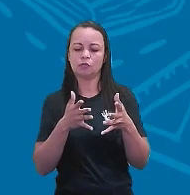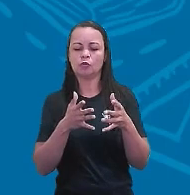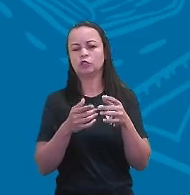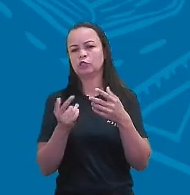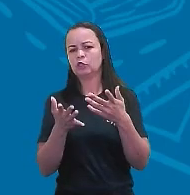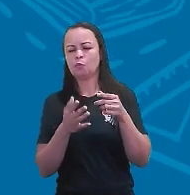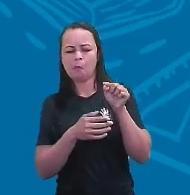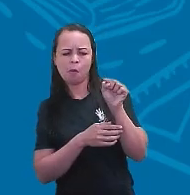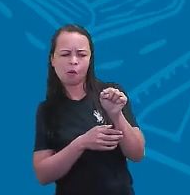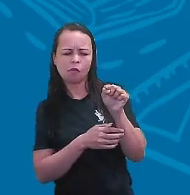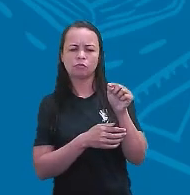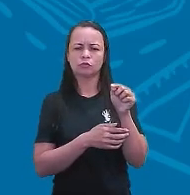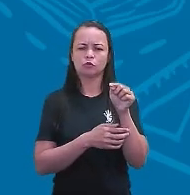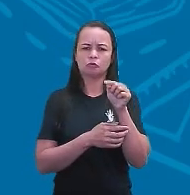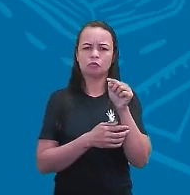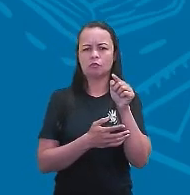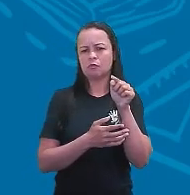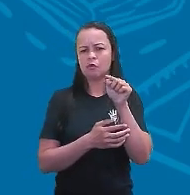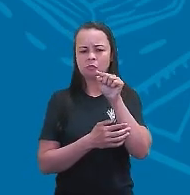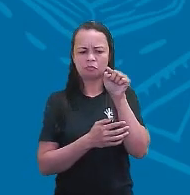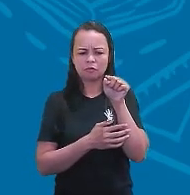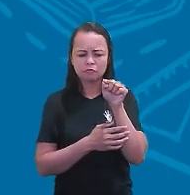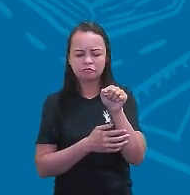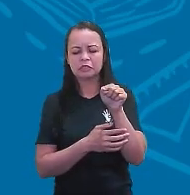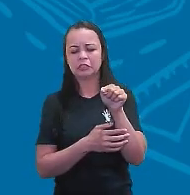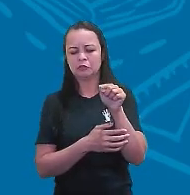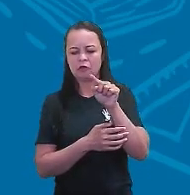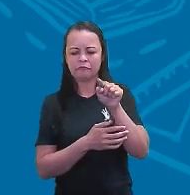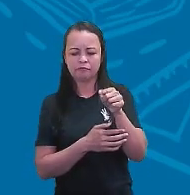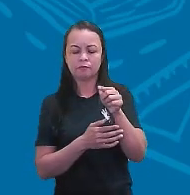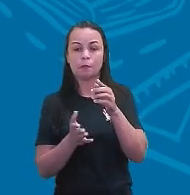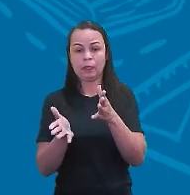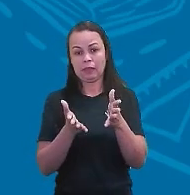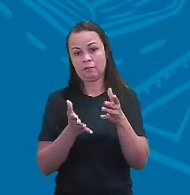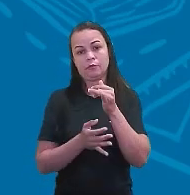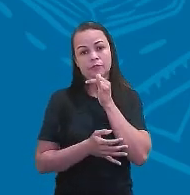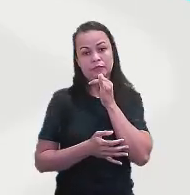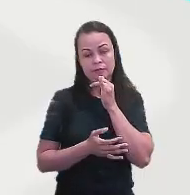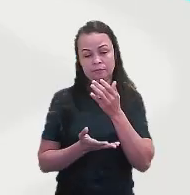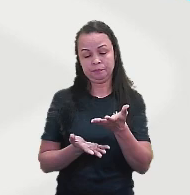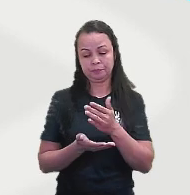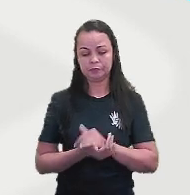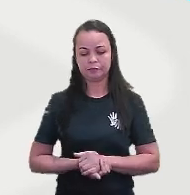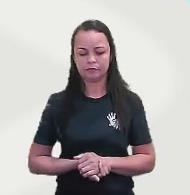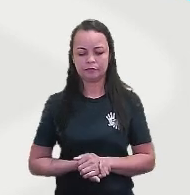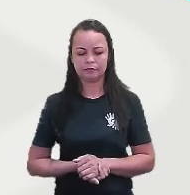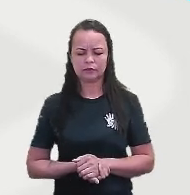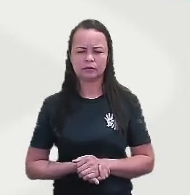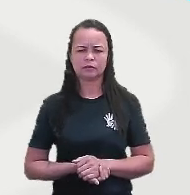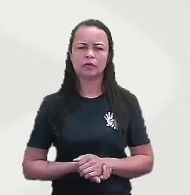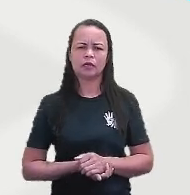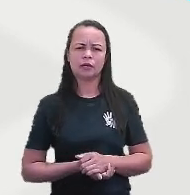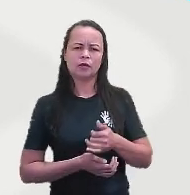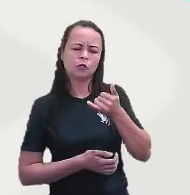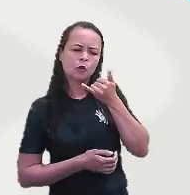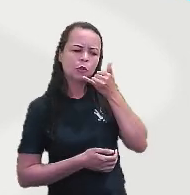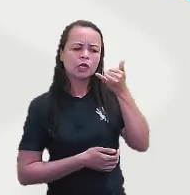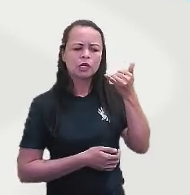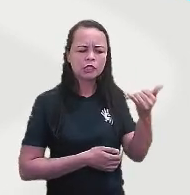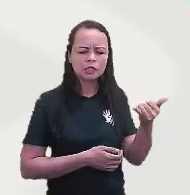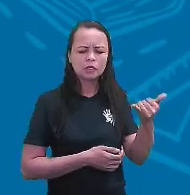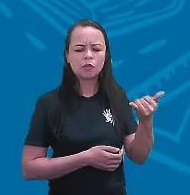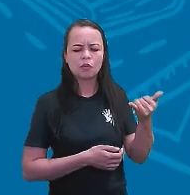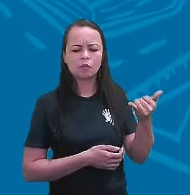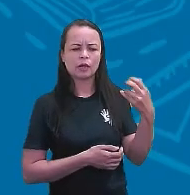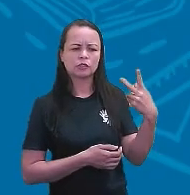uma vírgula, um ponto final. Então, ó, por exemplo, você não ligou para a sua prima